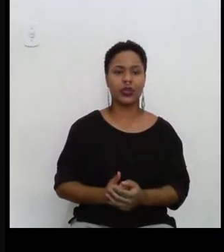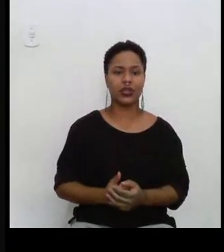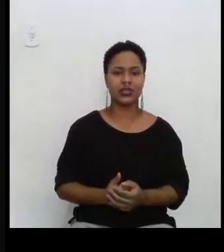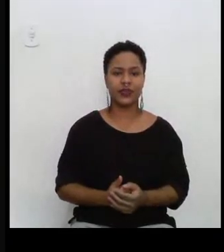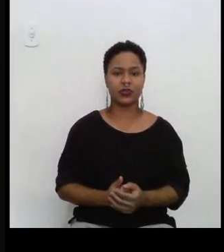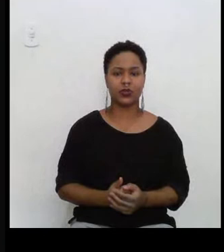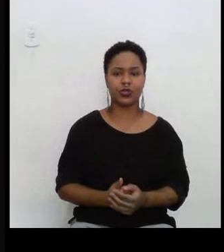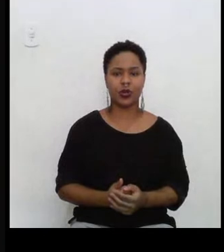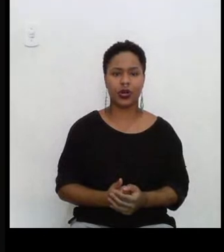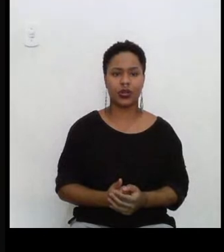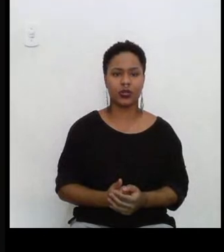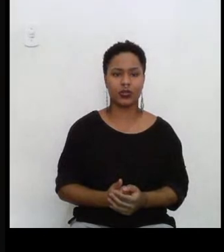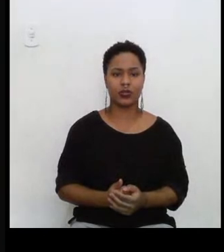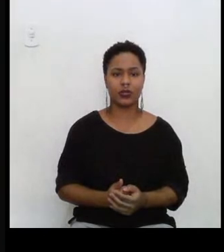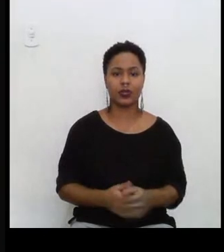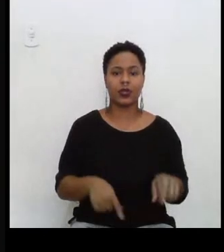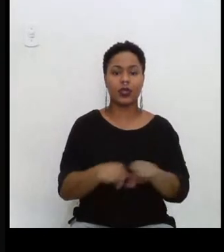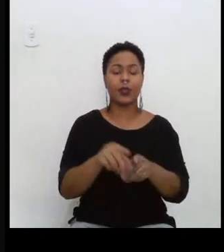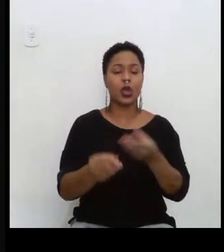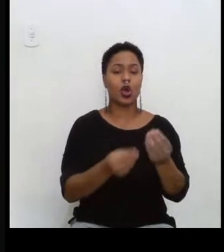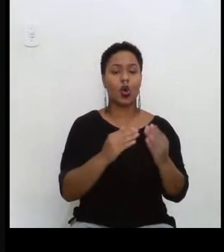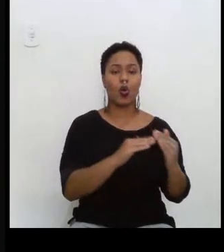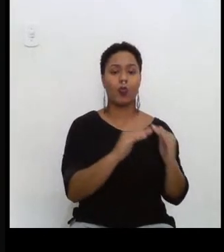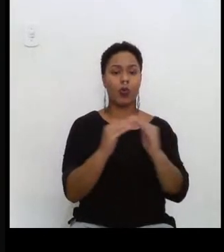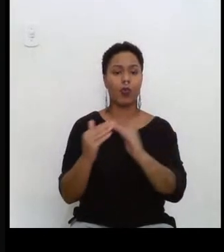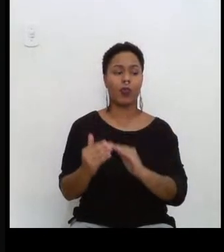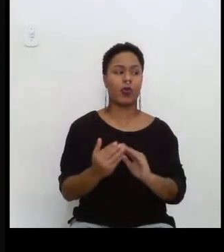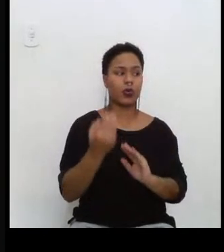Onde está o memorial Maricá